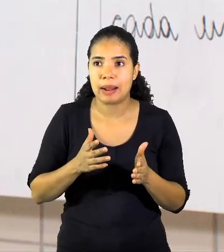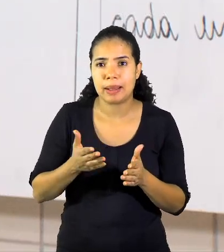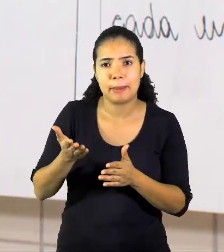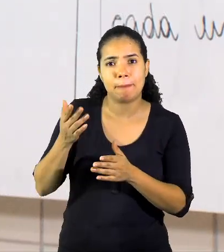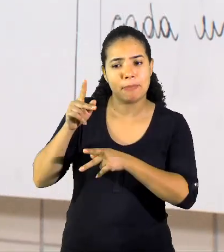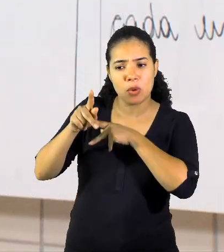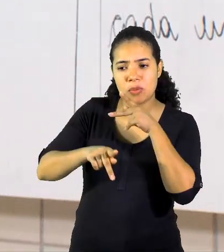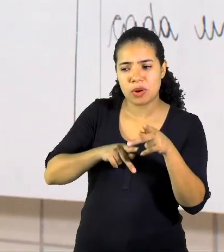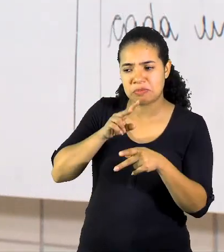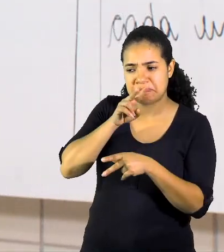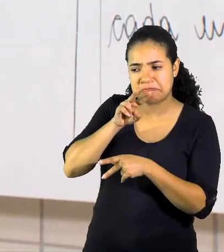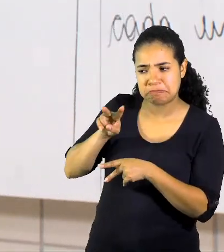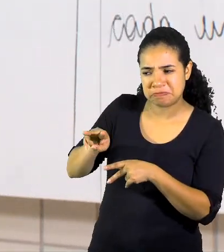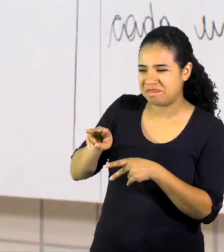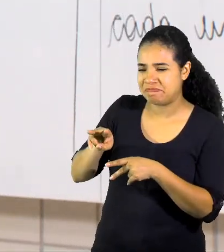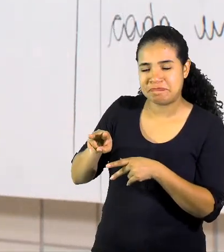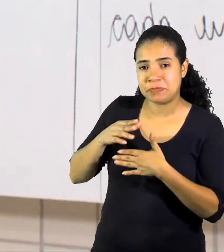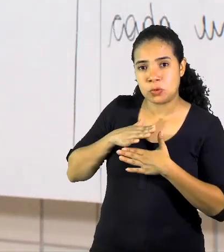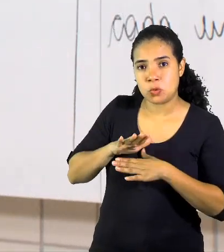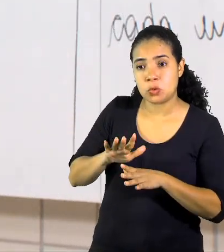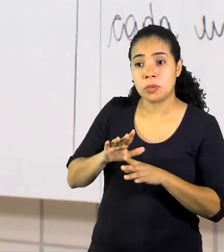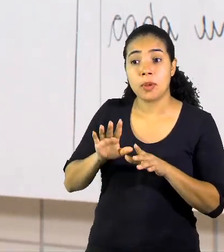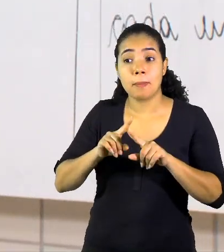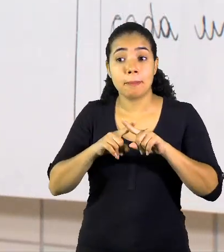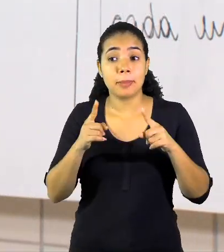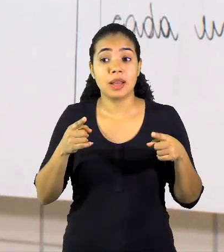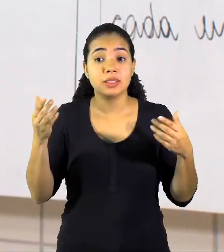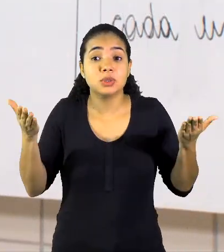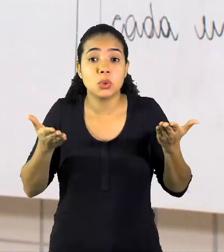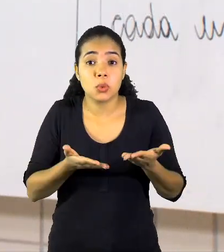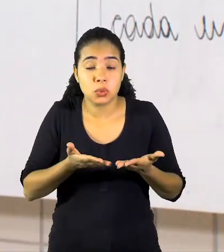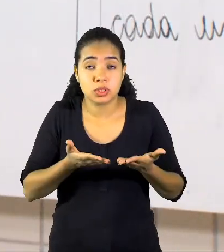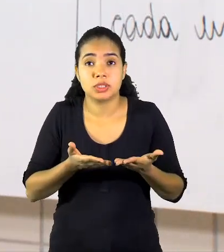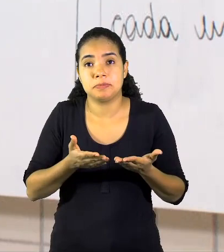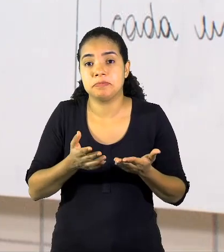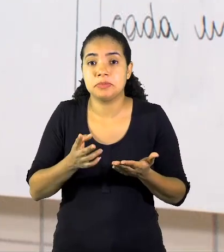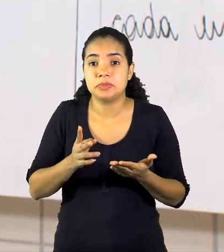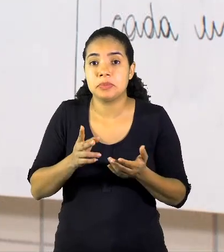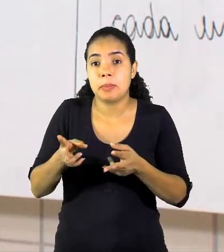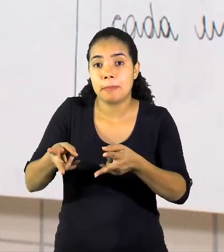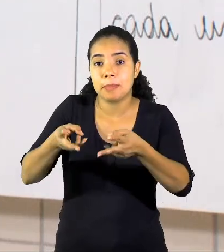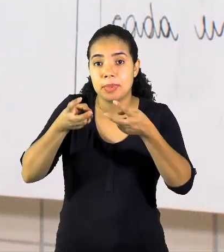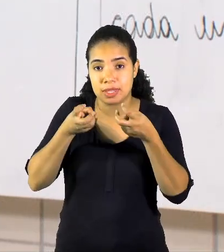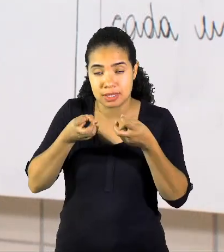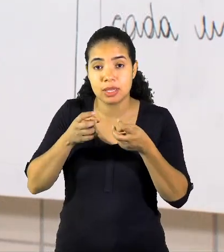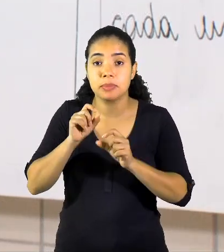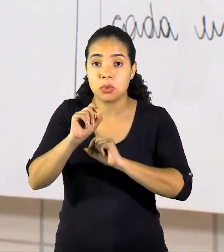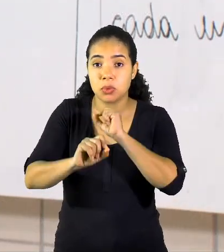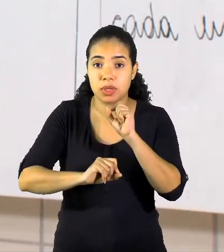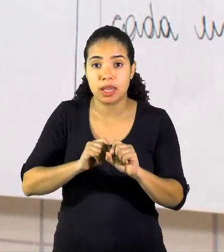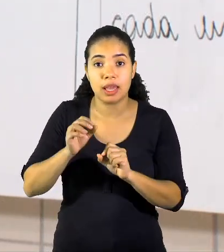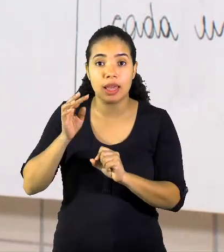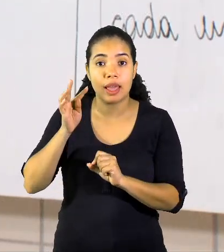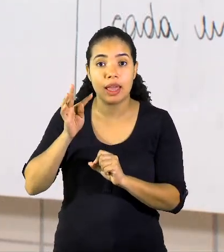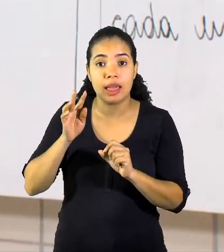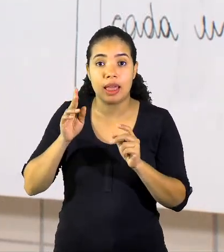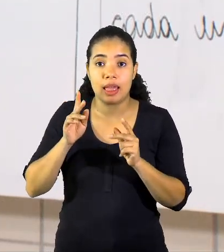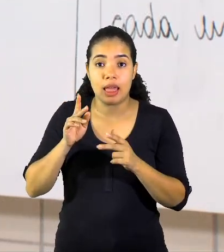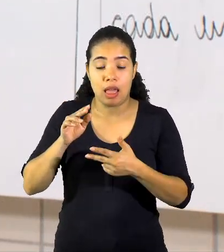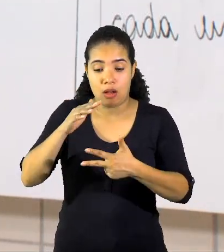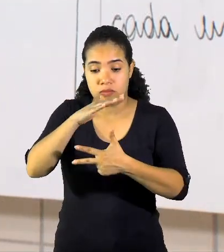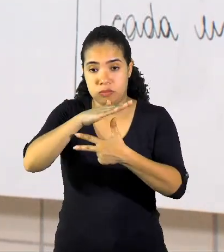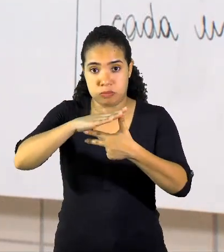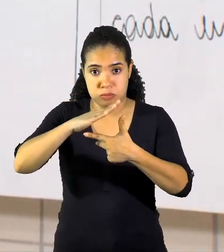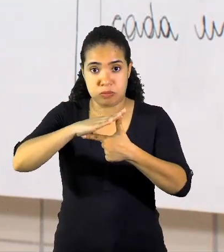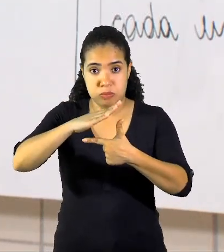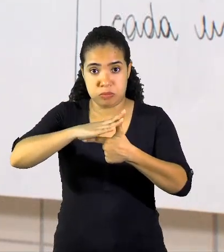visto. E qual que é a consequência disso para hoje, professor? A consequência é que esse teorema que a gente vai estudar, o teorema de